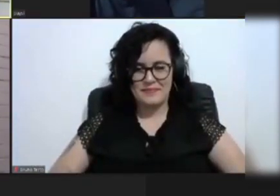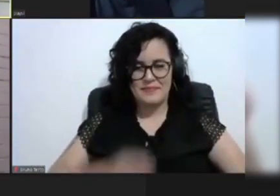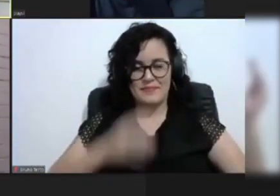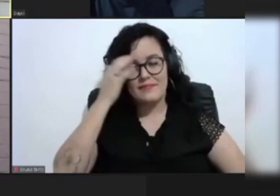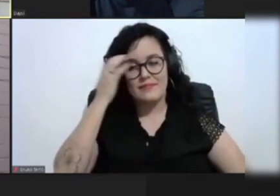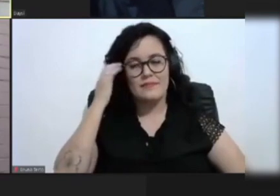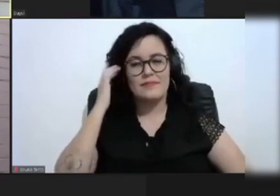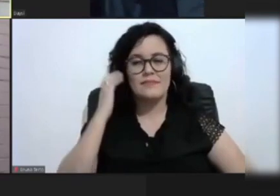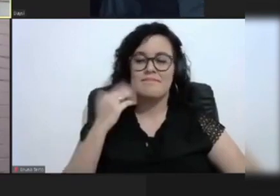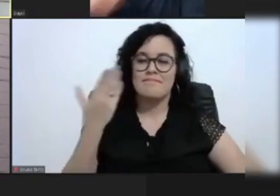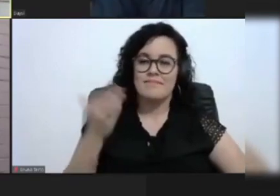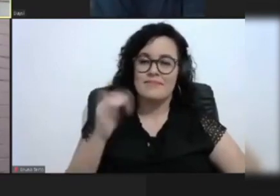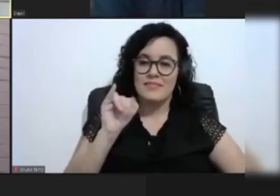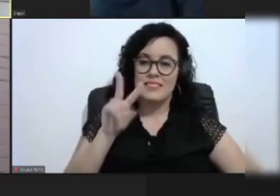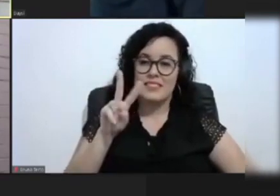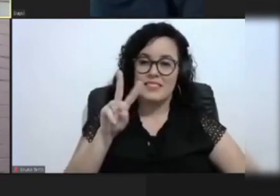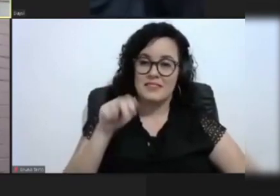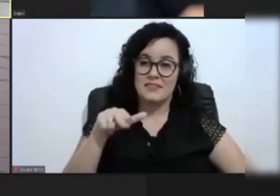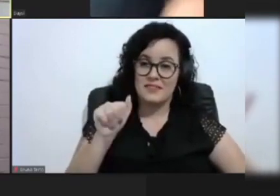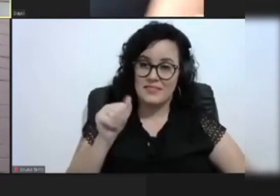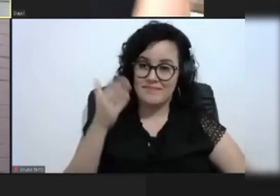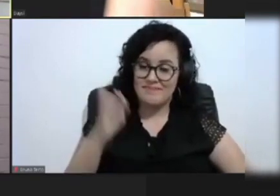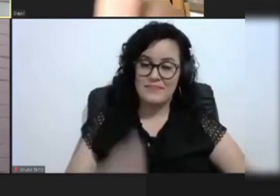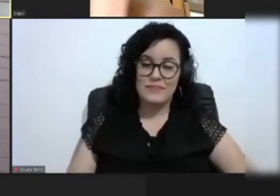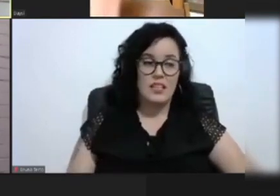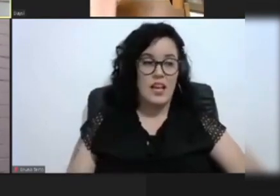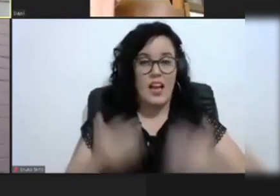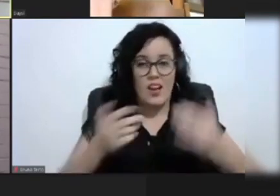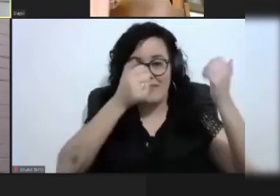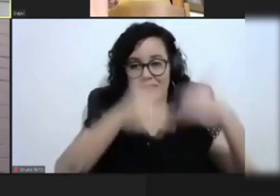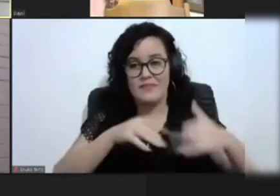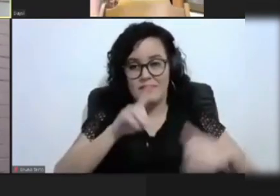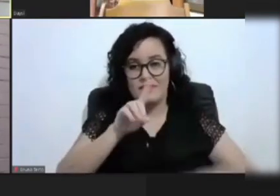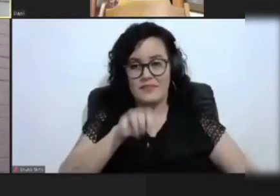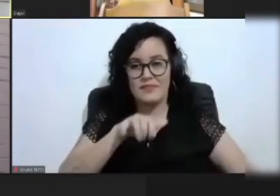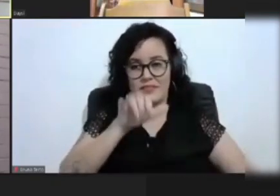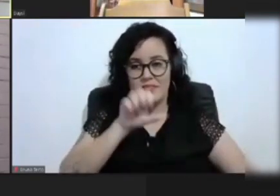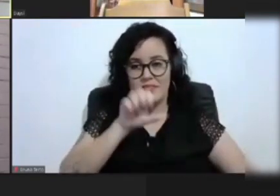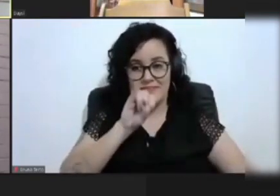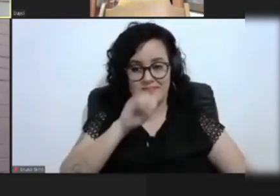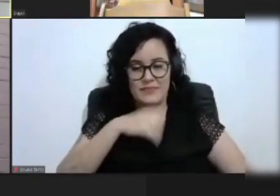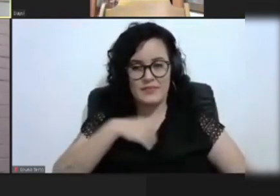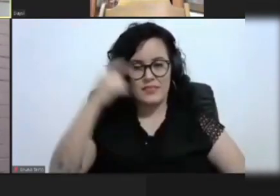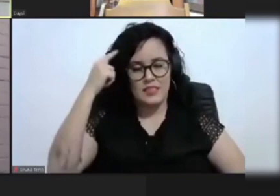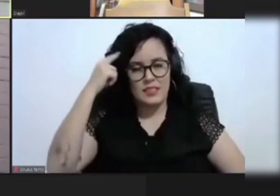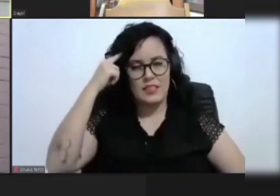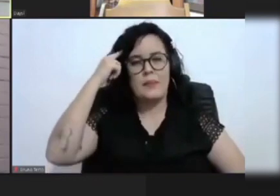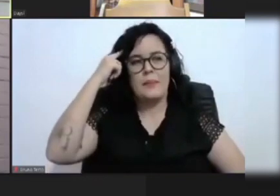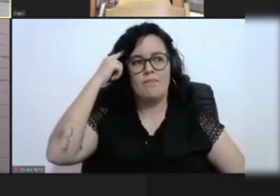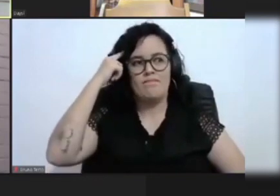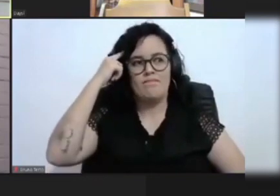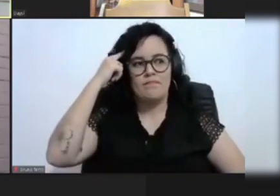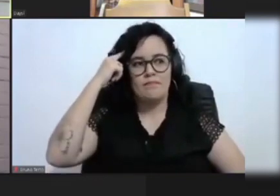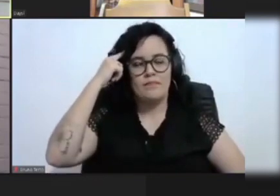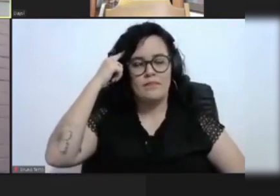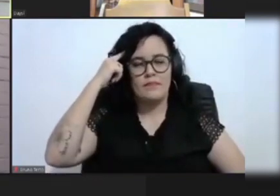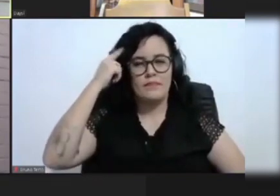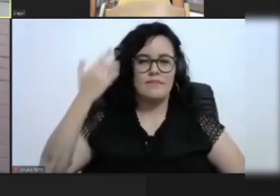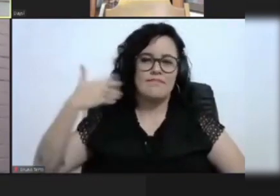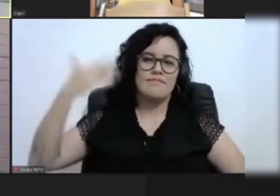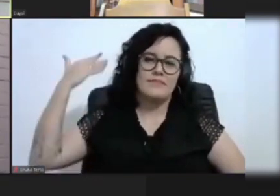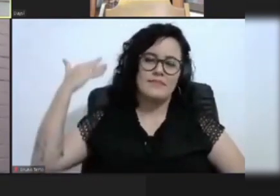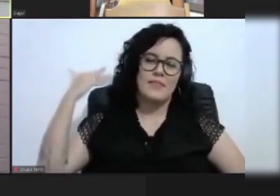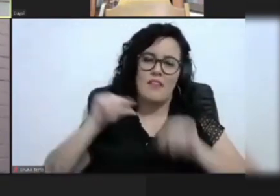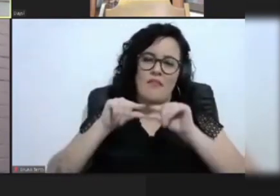Ivana, essa fala da Deise, eu estou lembrando daquela frase antológica do